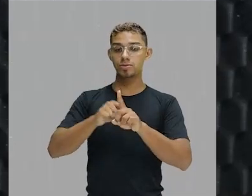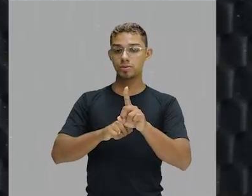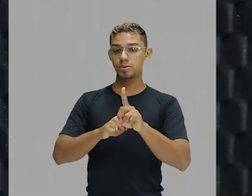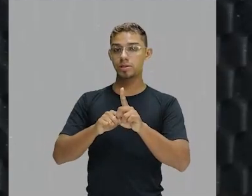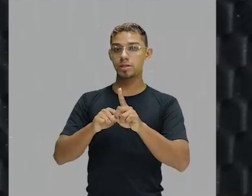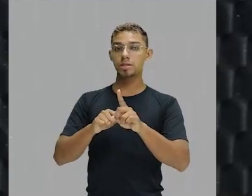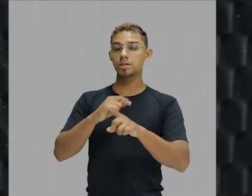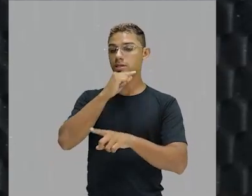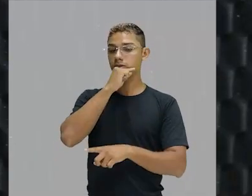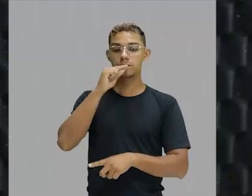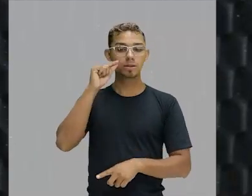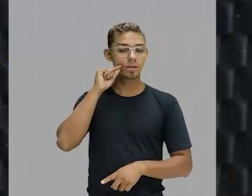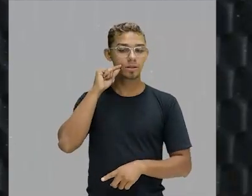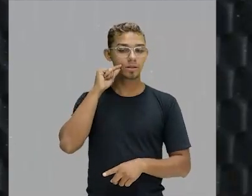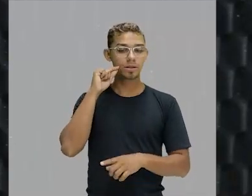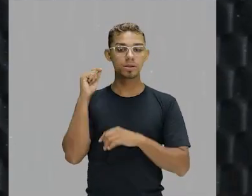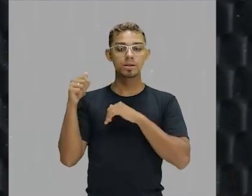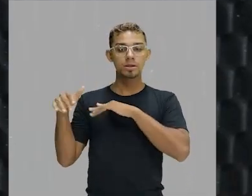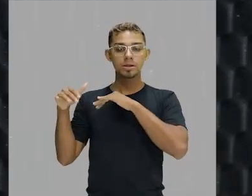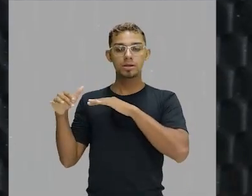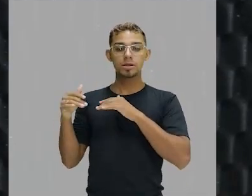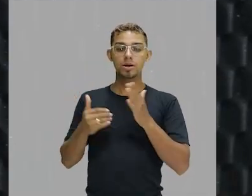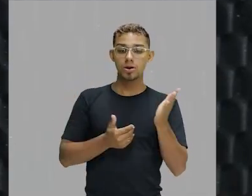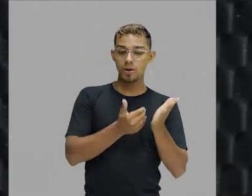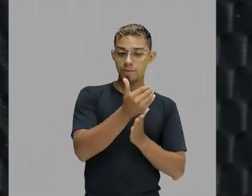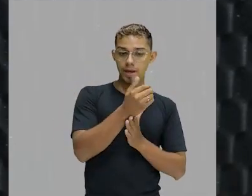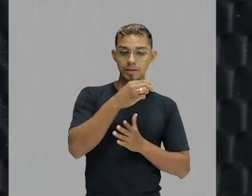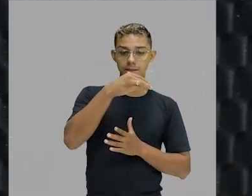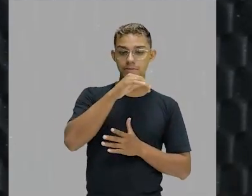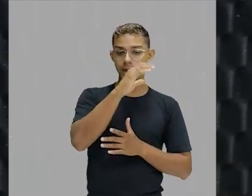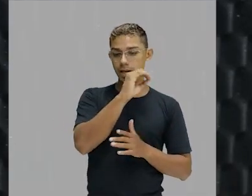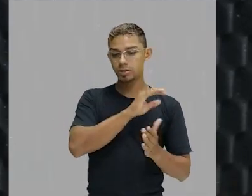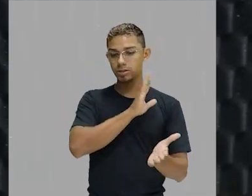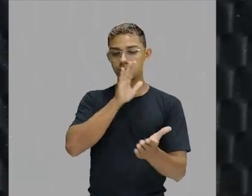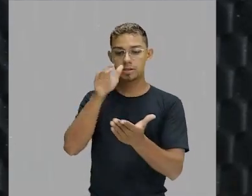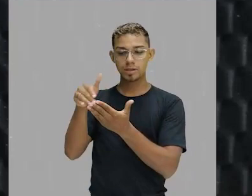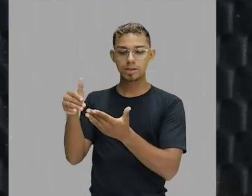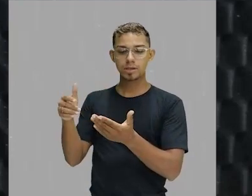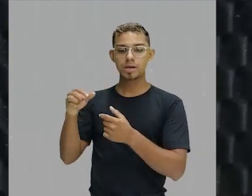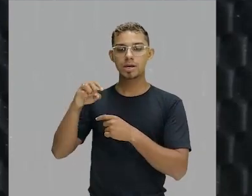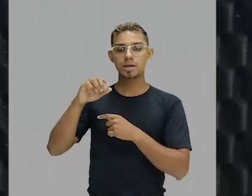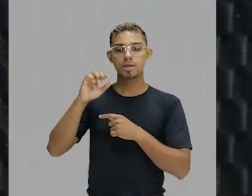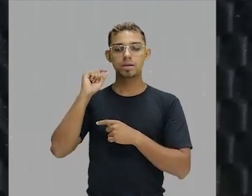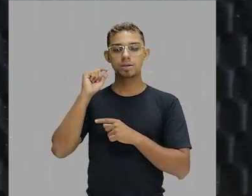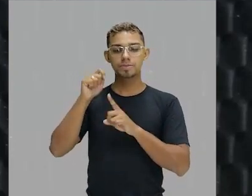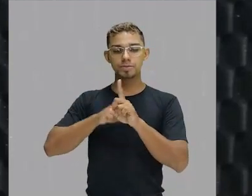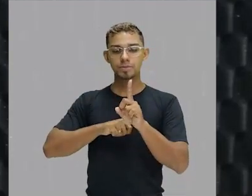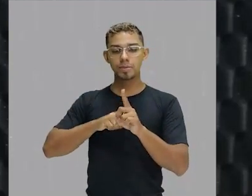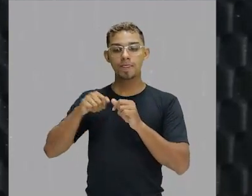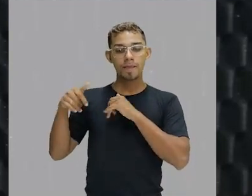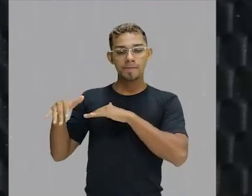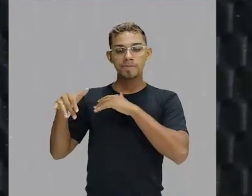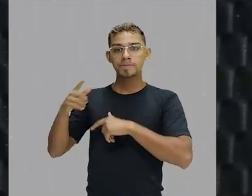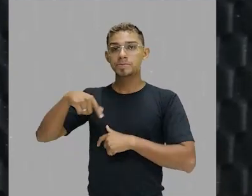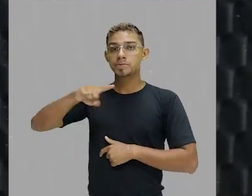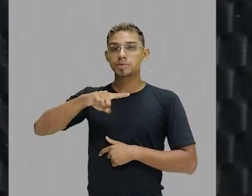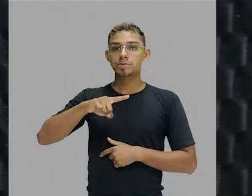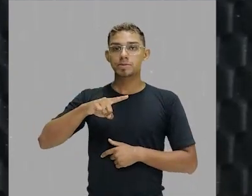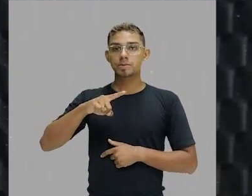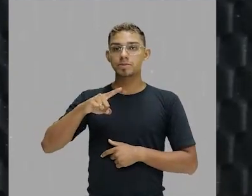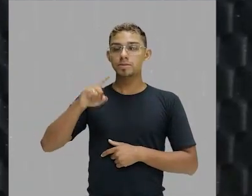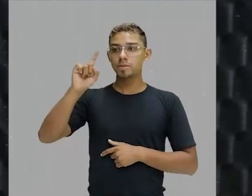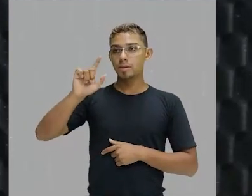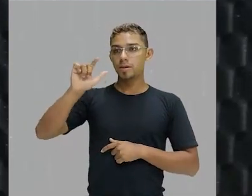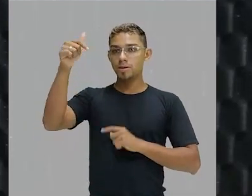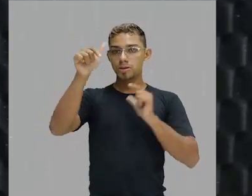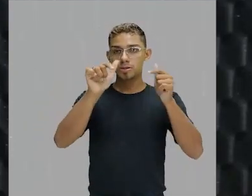com o Bumba Meu Boi começam em março e terminam em setembro. Então, quem for de fora do Maranhão, se tem uma coisa